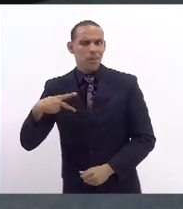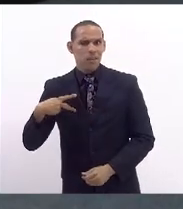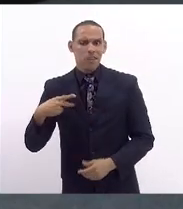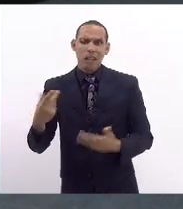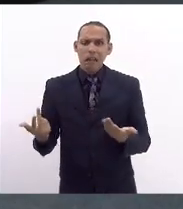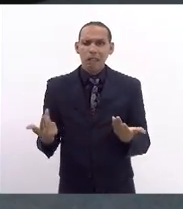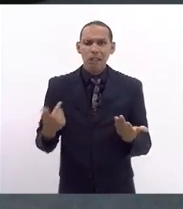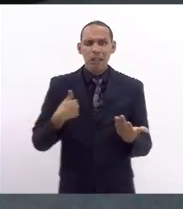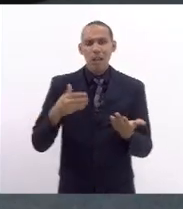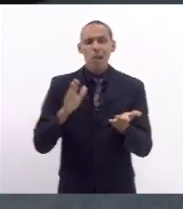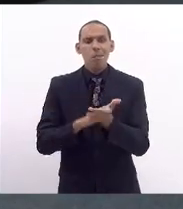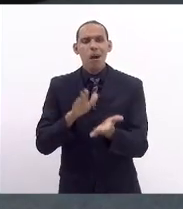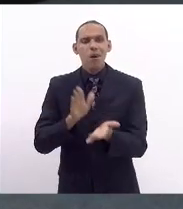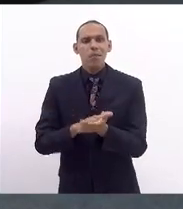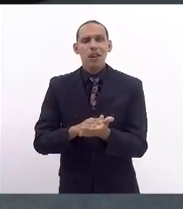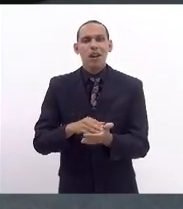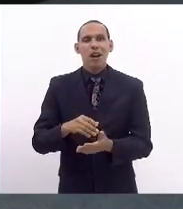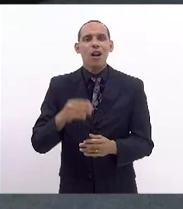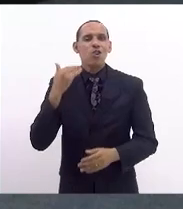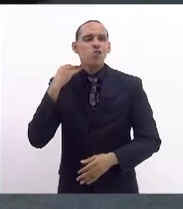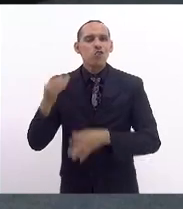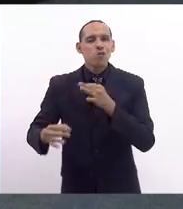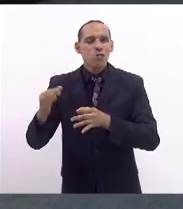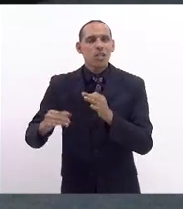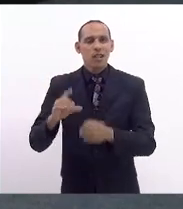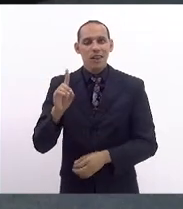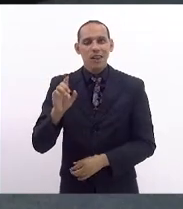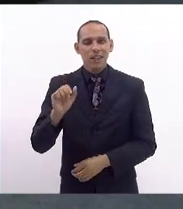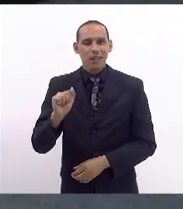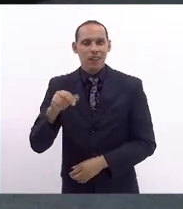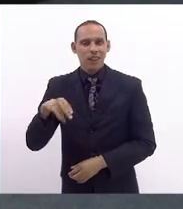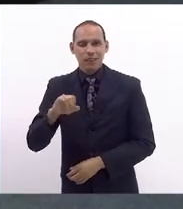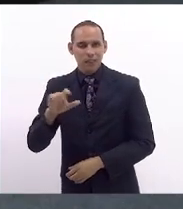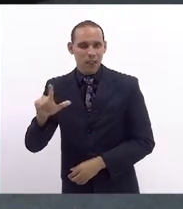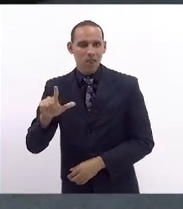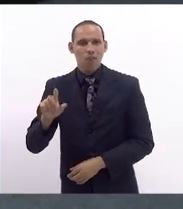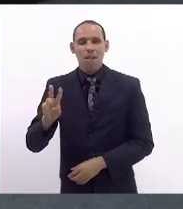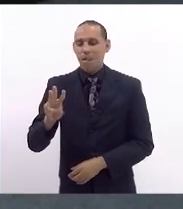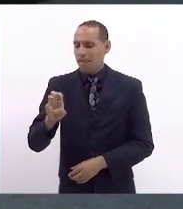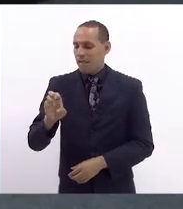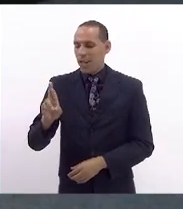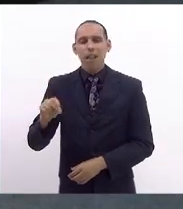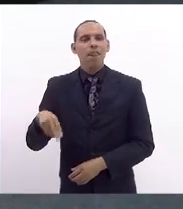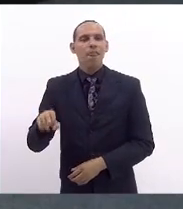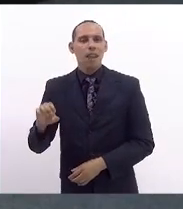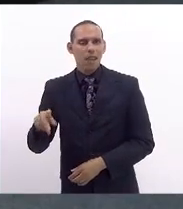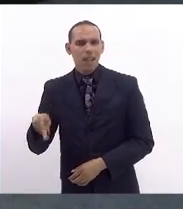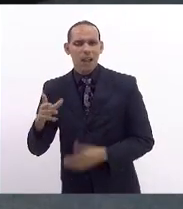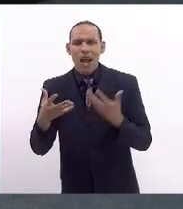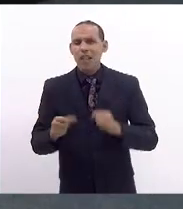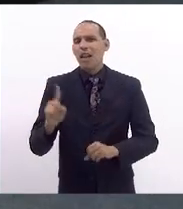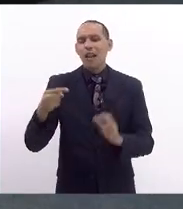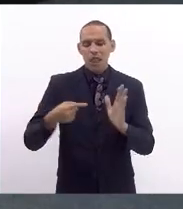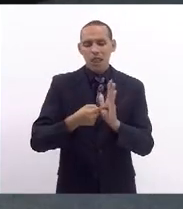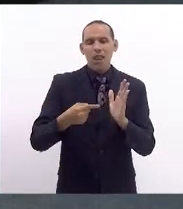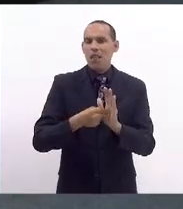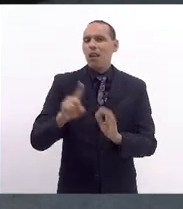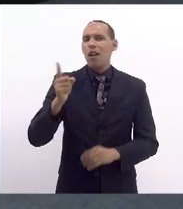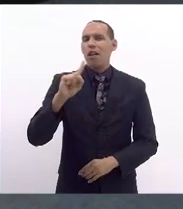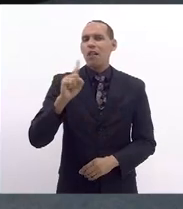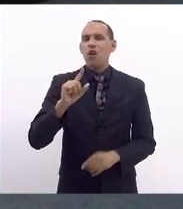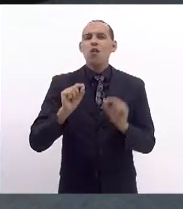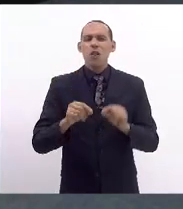por isso que eu parabenizo o juiz Daniel Werneck cota que não aceitou uma denúncia